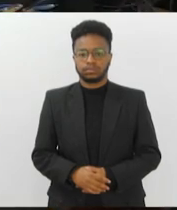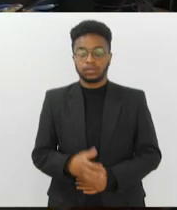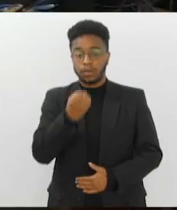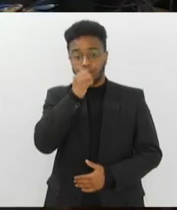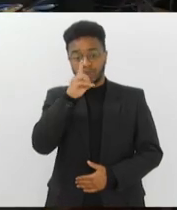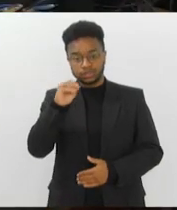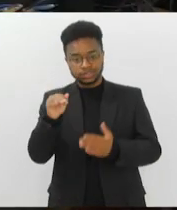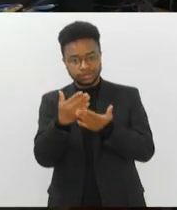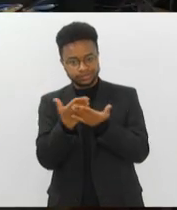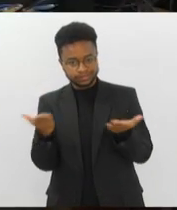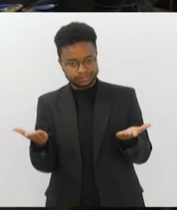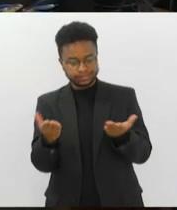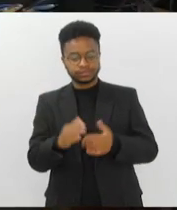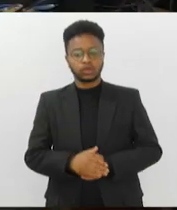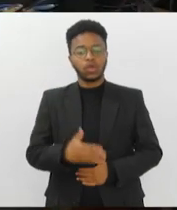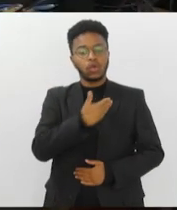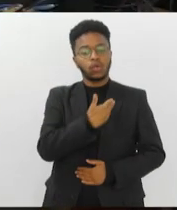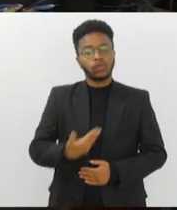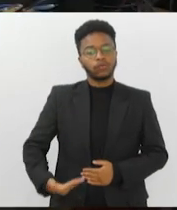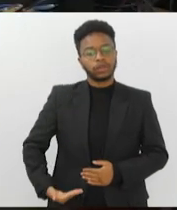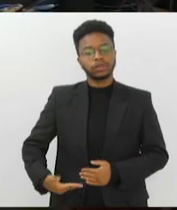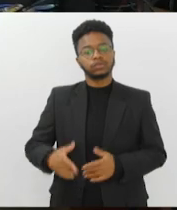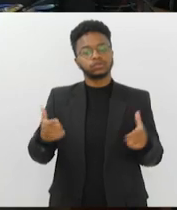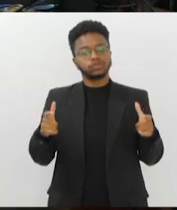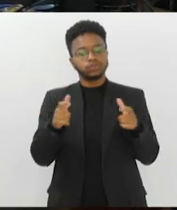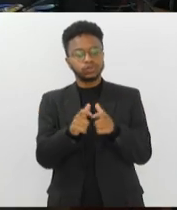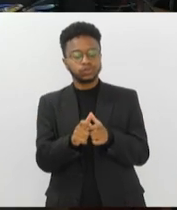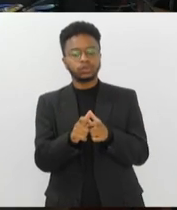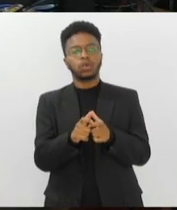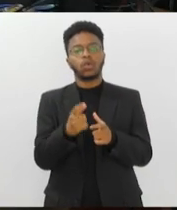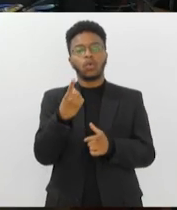Bom dia. O governo do estado teve uma redução de